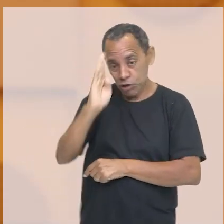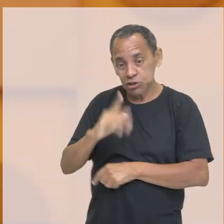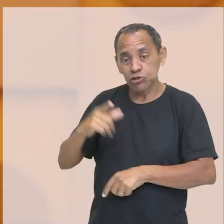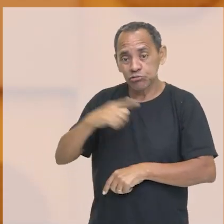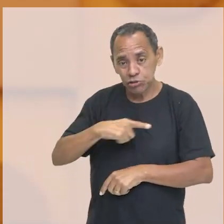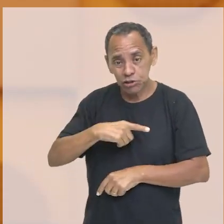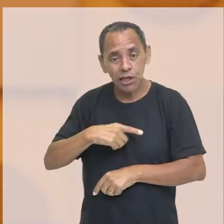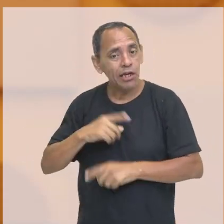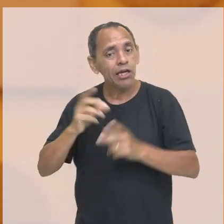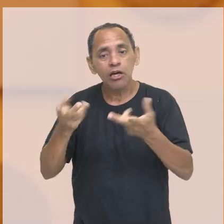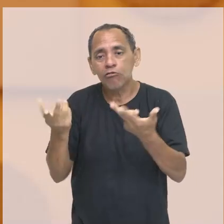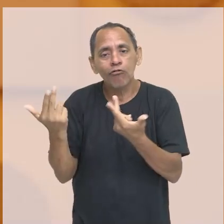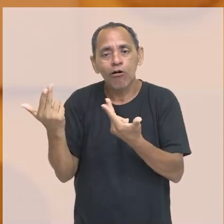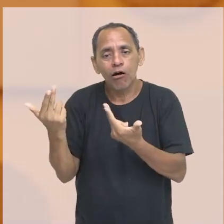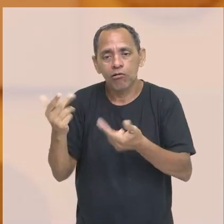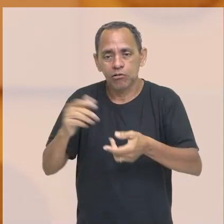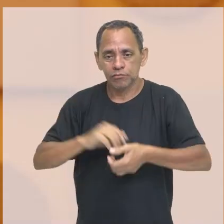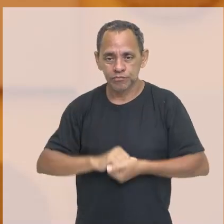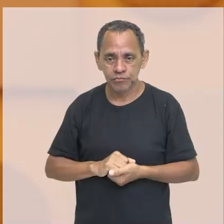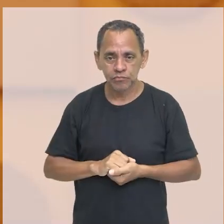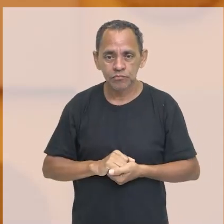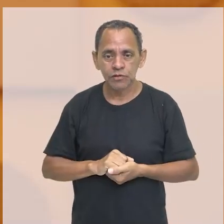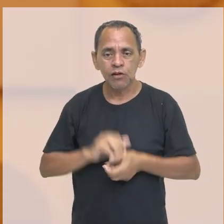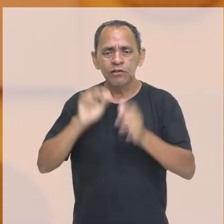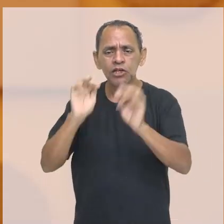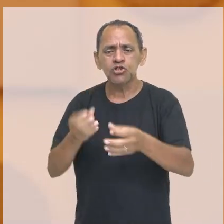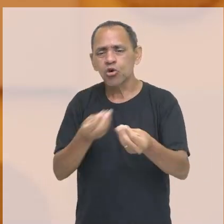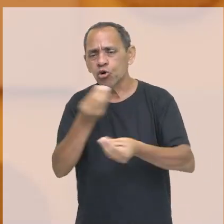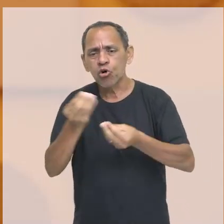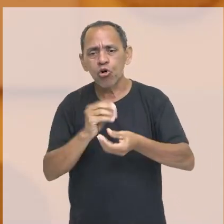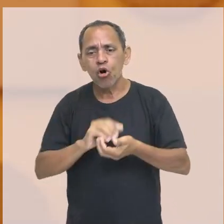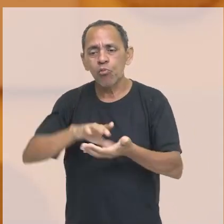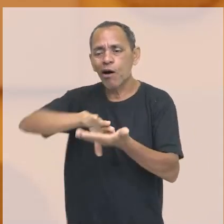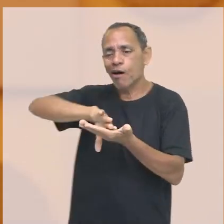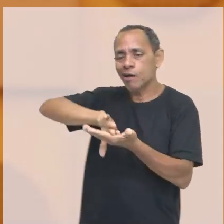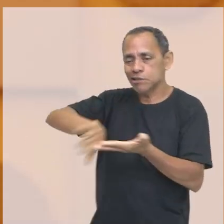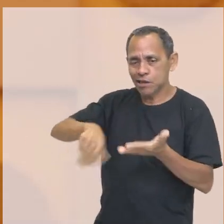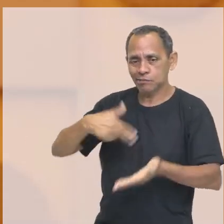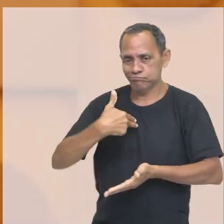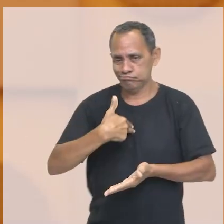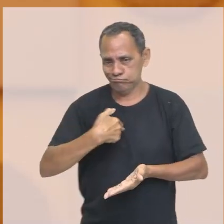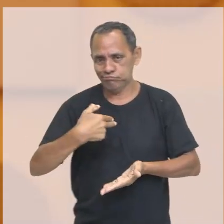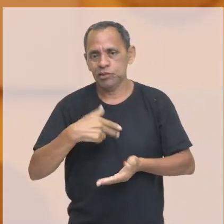essa pressão acabou culminando com a deposição do Getúlio Vargas e também a